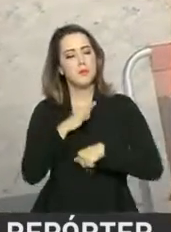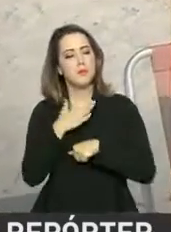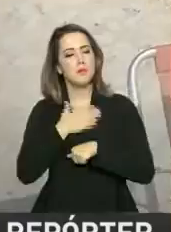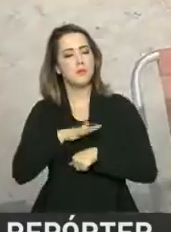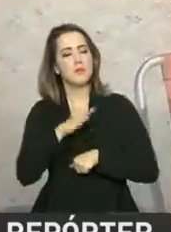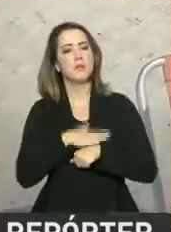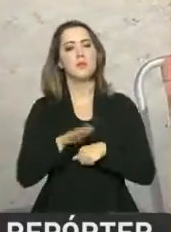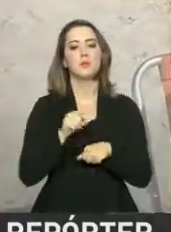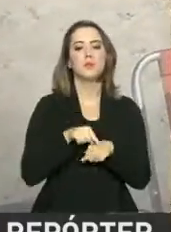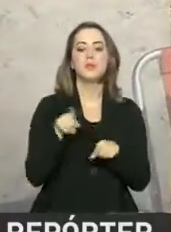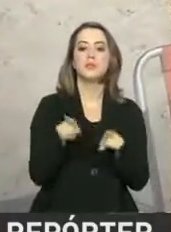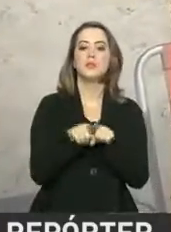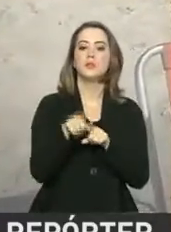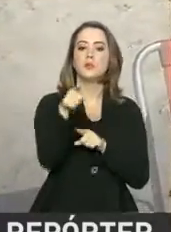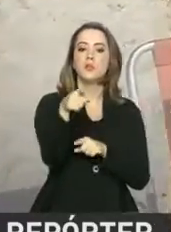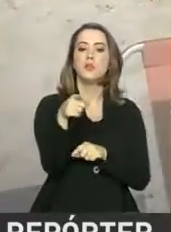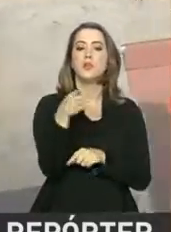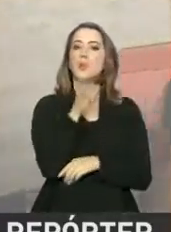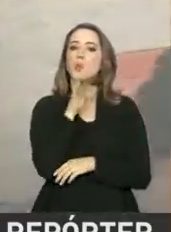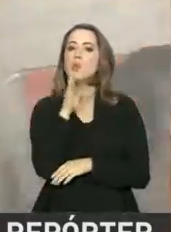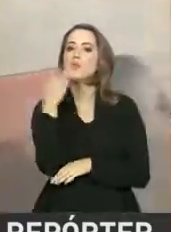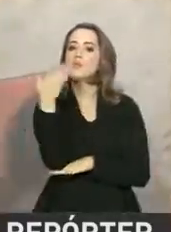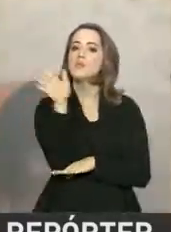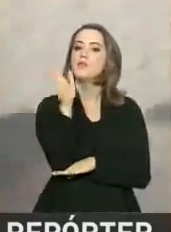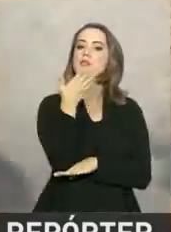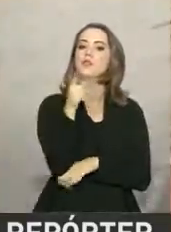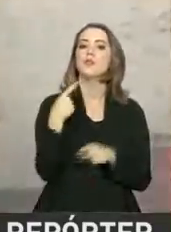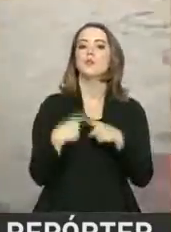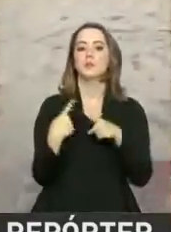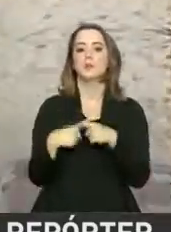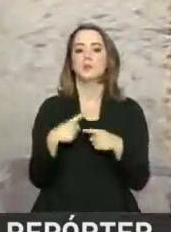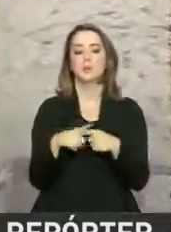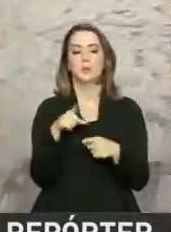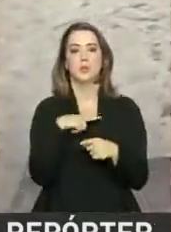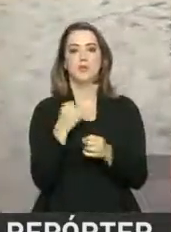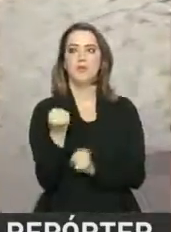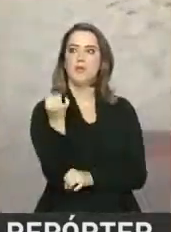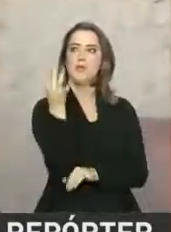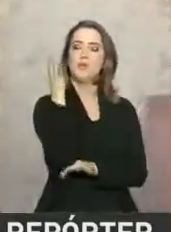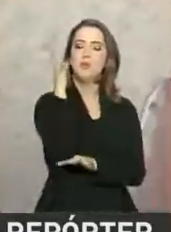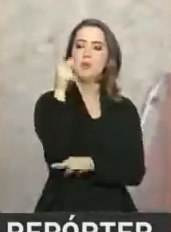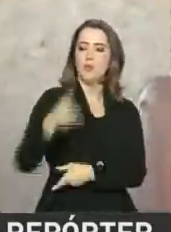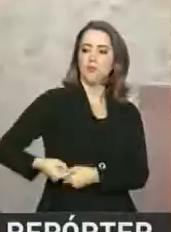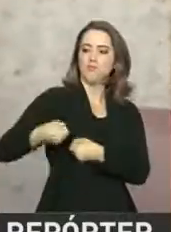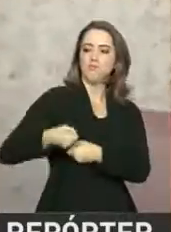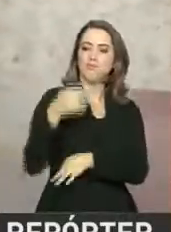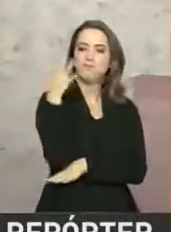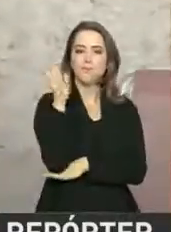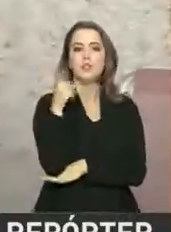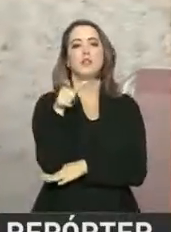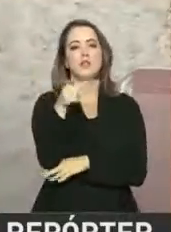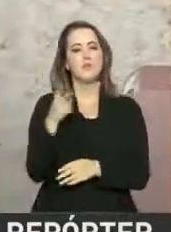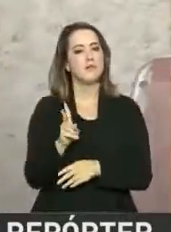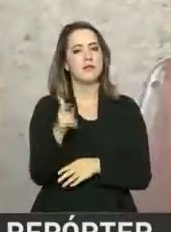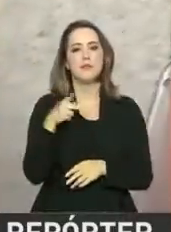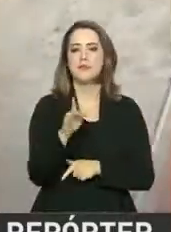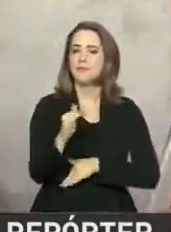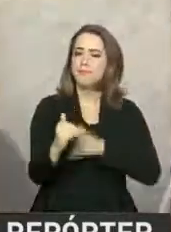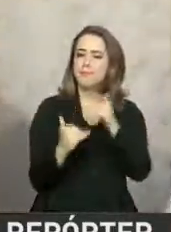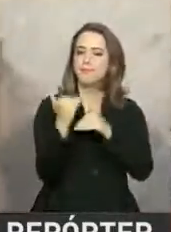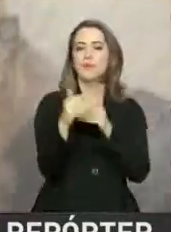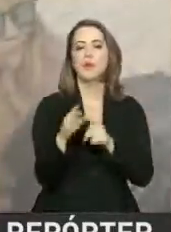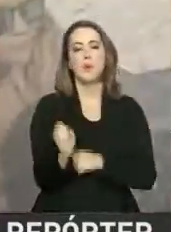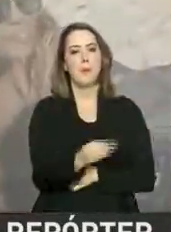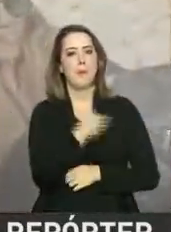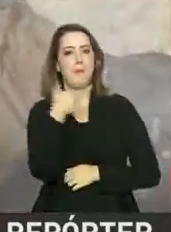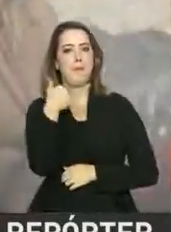conhecido como Bandeirinha, por causa dos enfeites na cesta de salgados, Denilson sempre procurou melhorar o atendimento aos clientes.